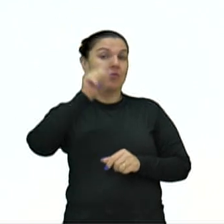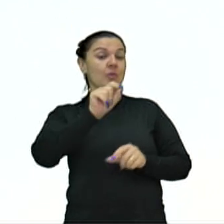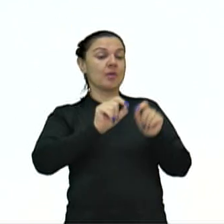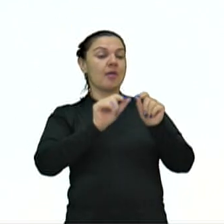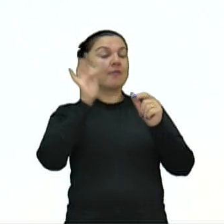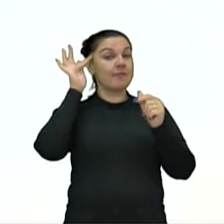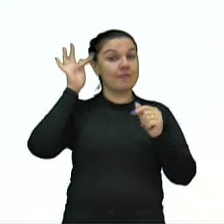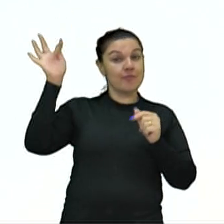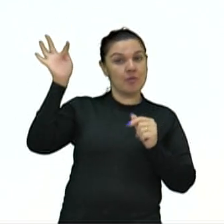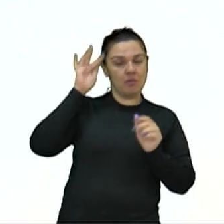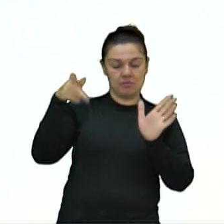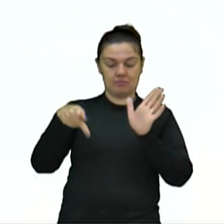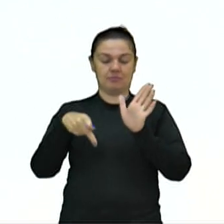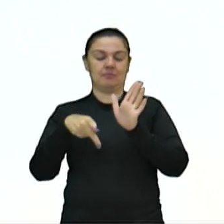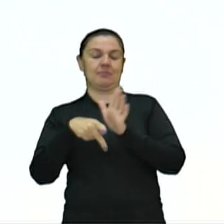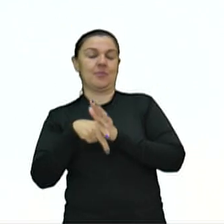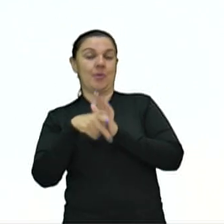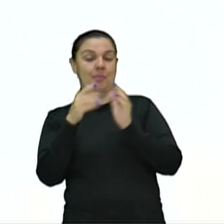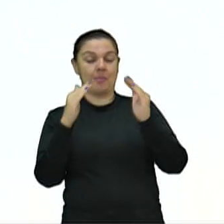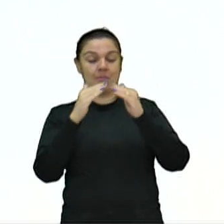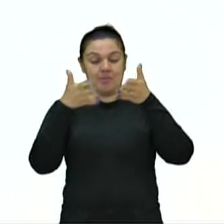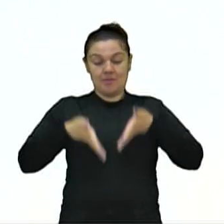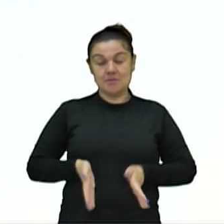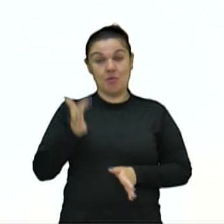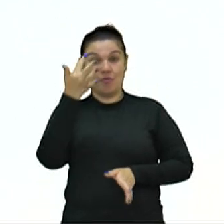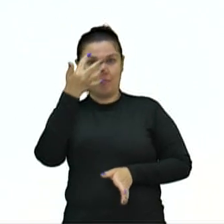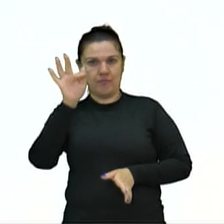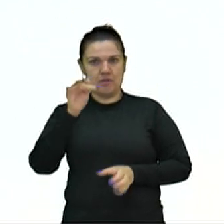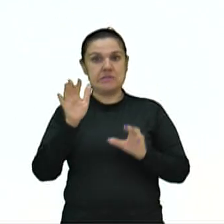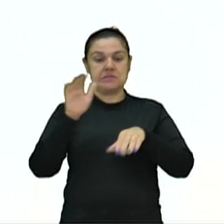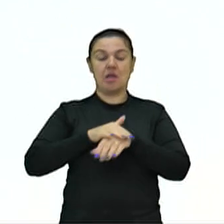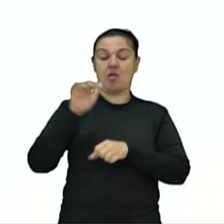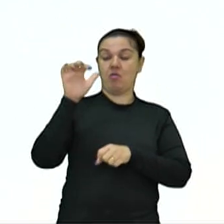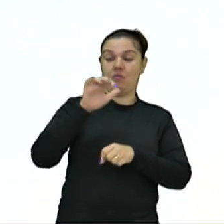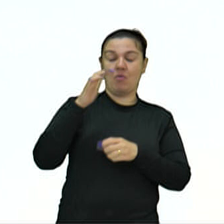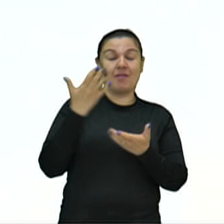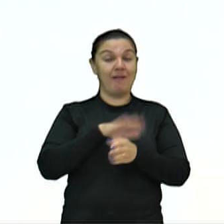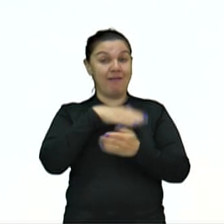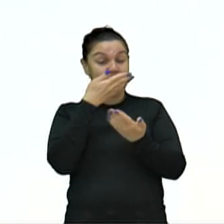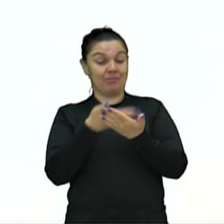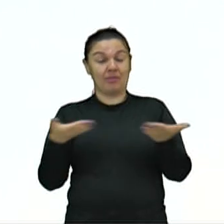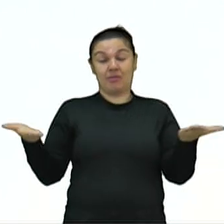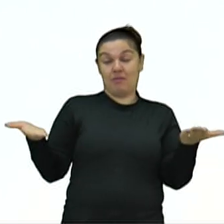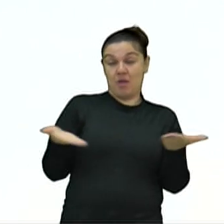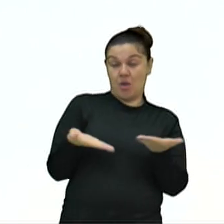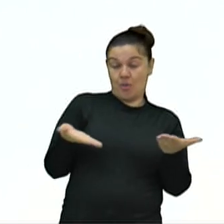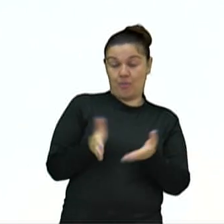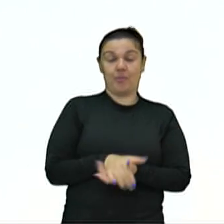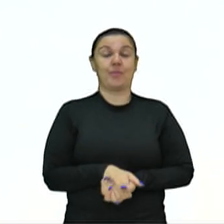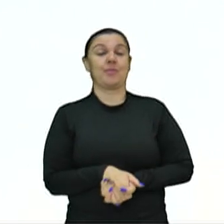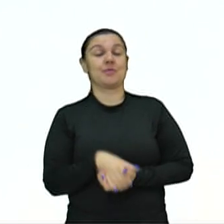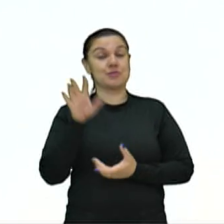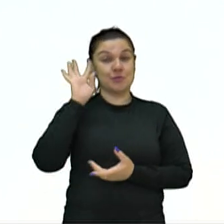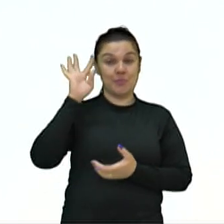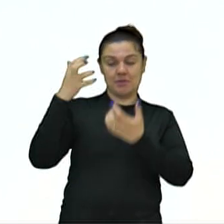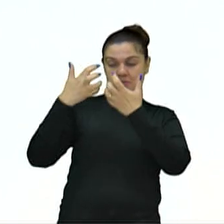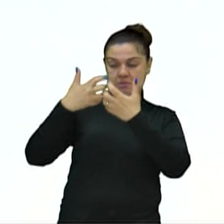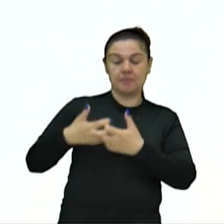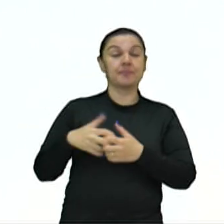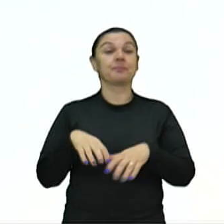francês que exerce forte influência no pensamento atual. O pensamento de Foucault é marcado